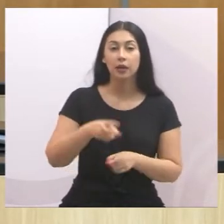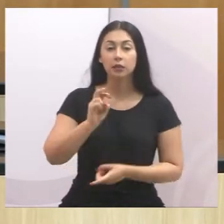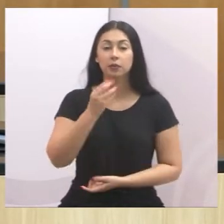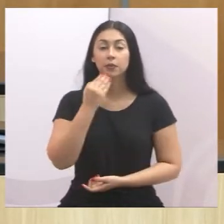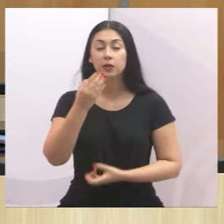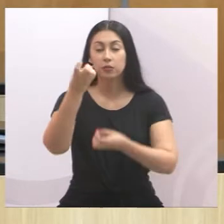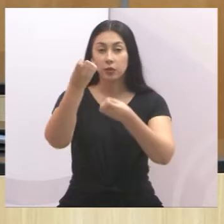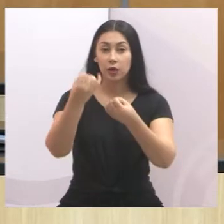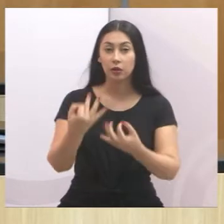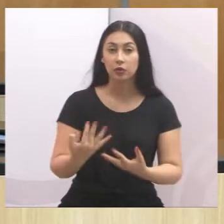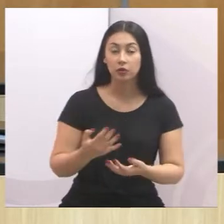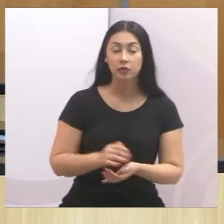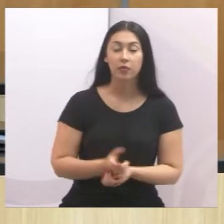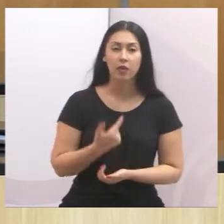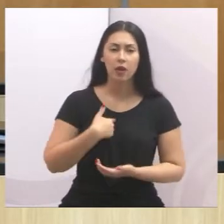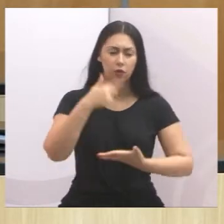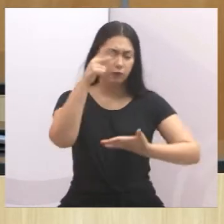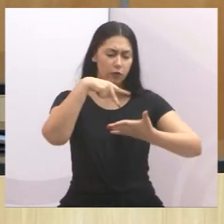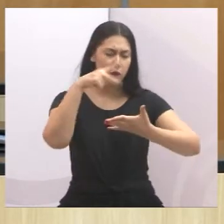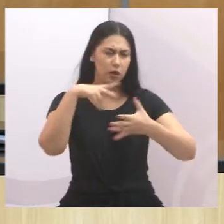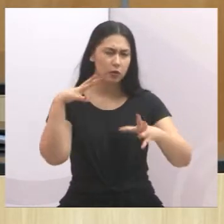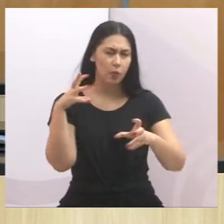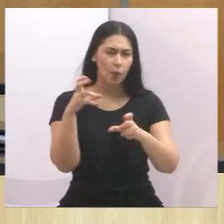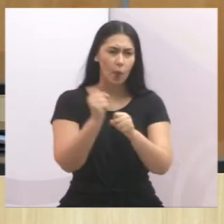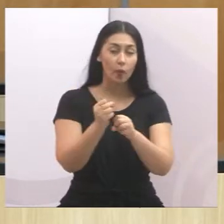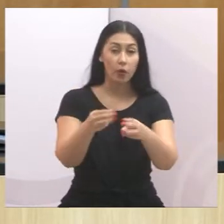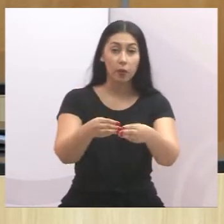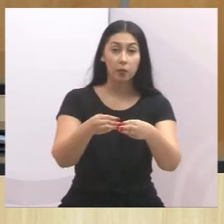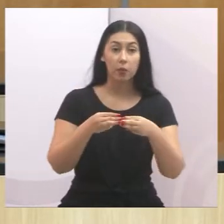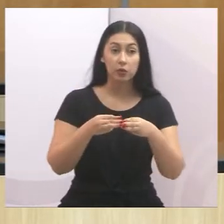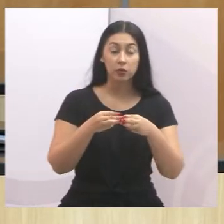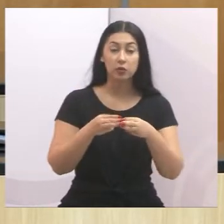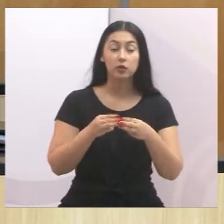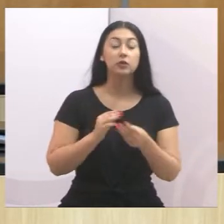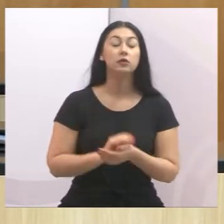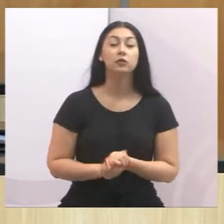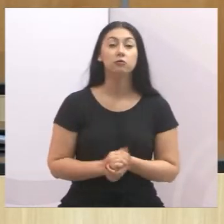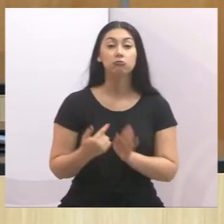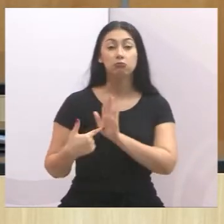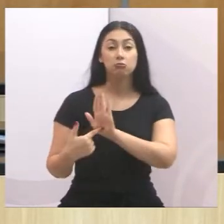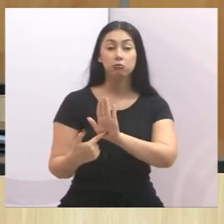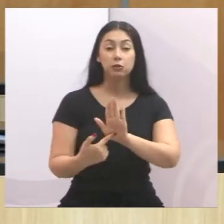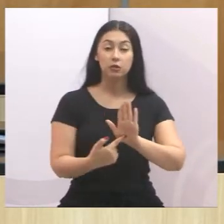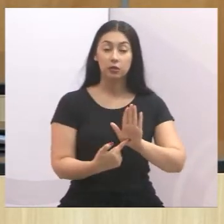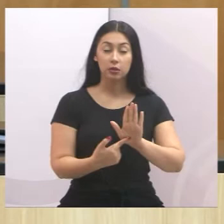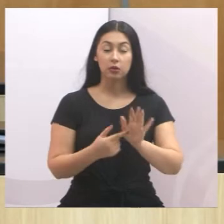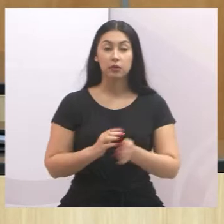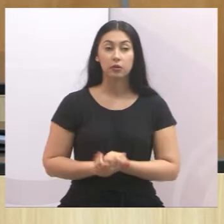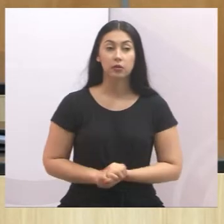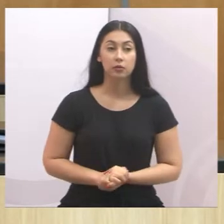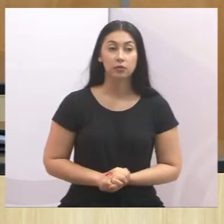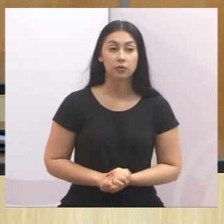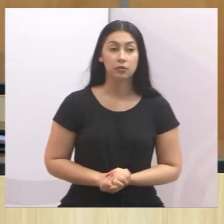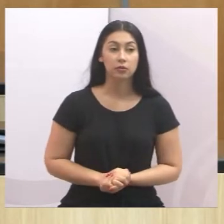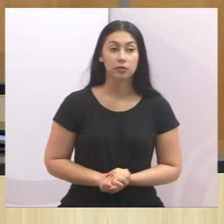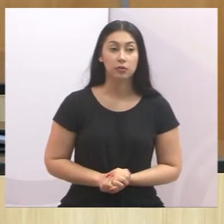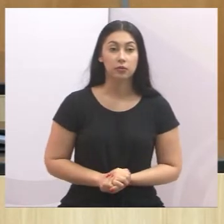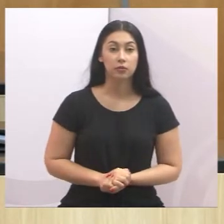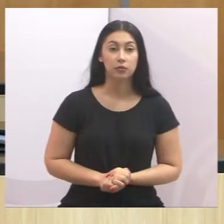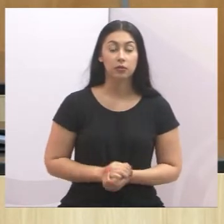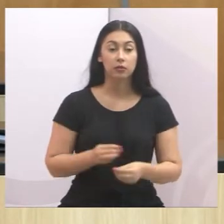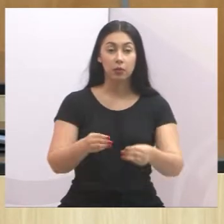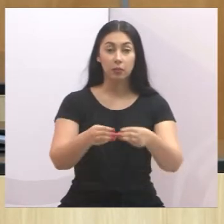resumo das moções apresentadas para esta sessão.